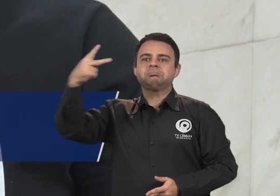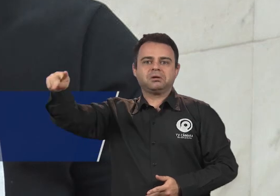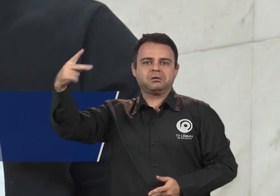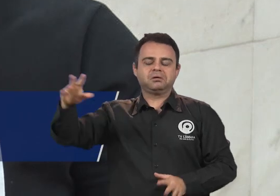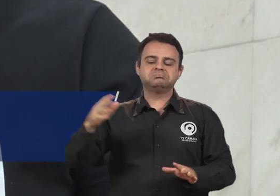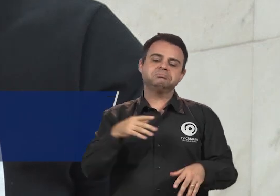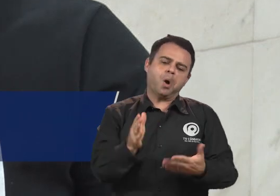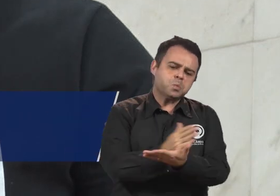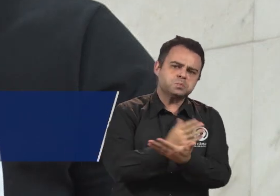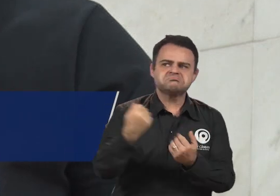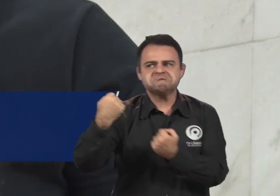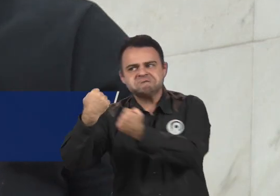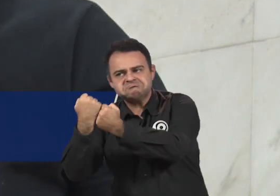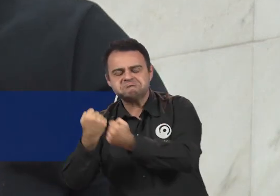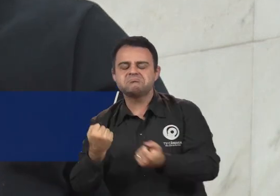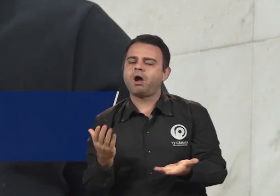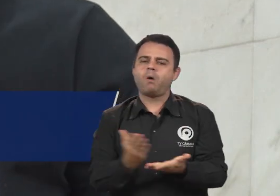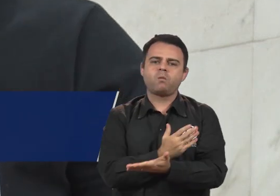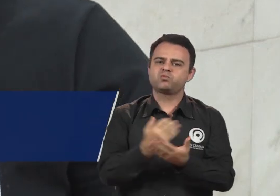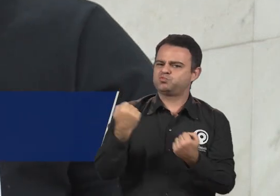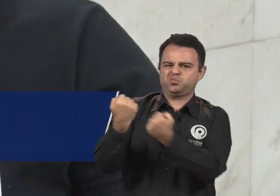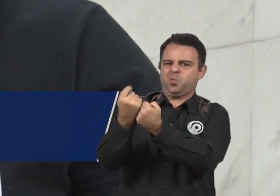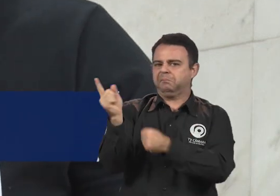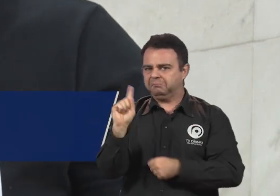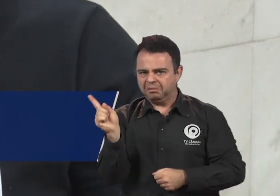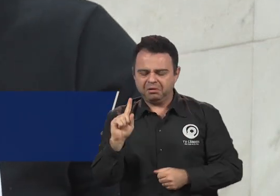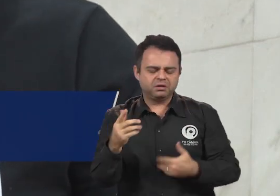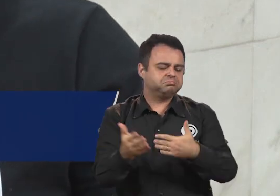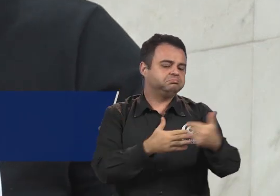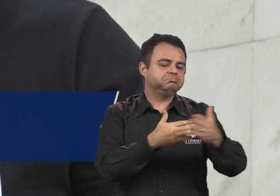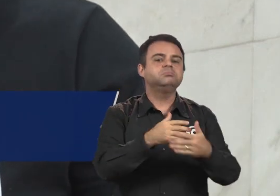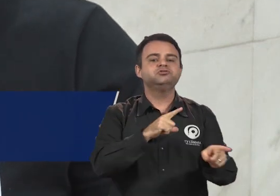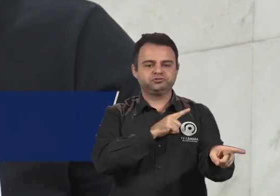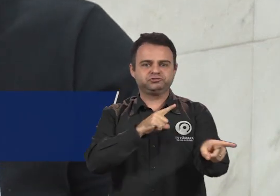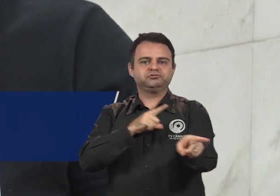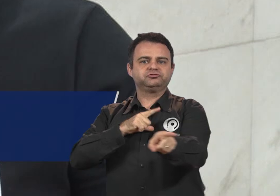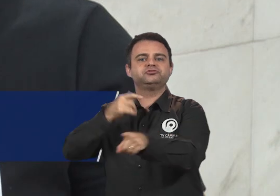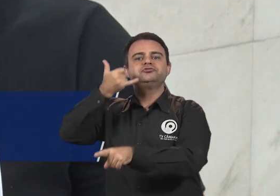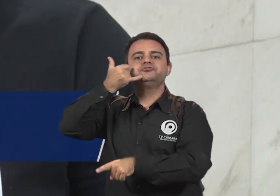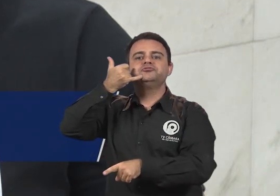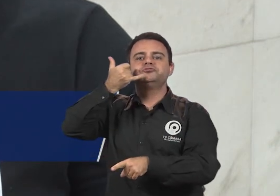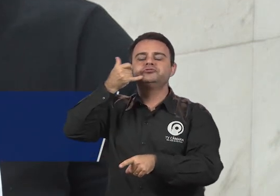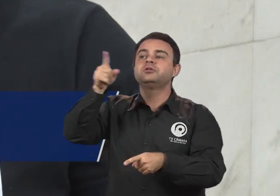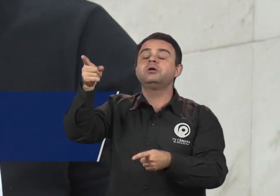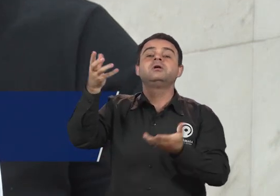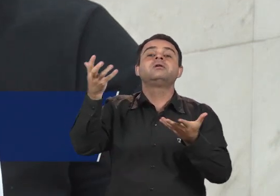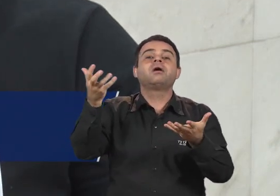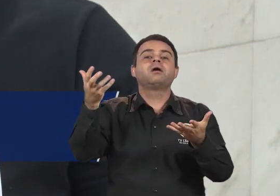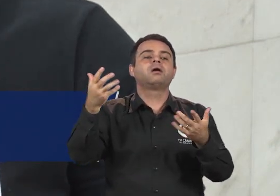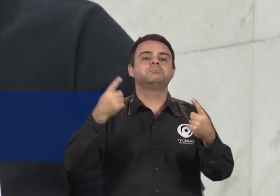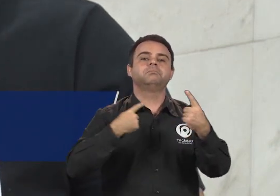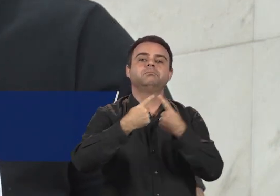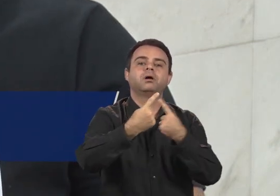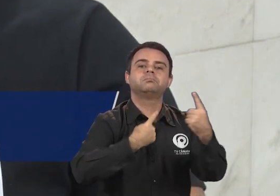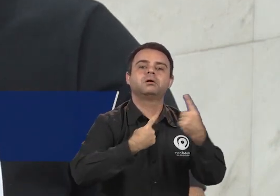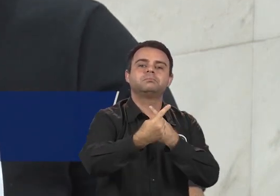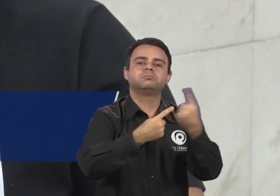Porque é um governo que busca o diálogo, é um governo que busca, de fato, conversar, que não tem